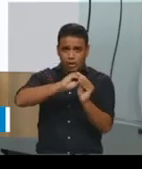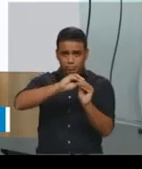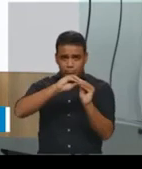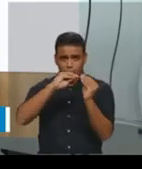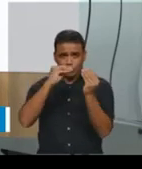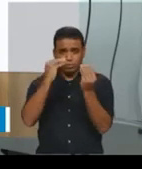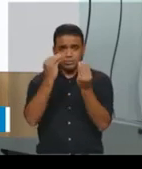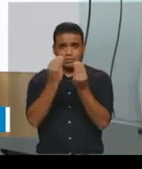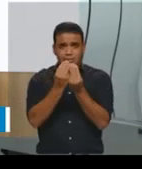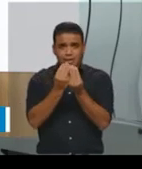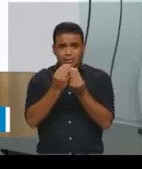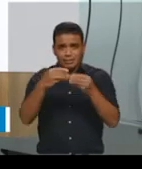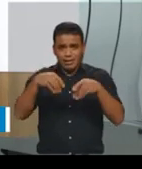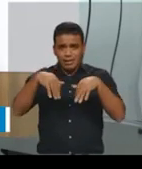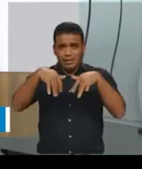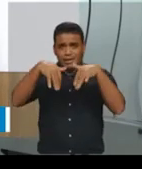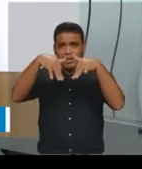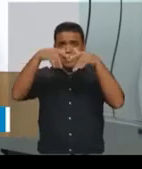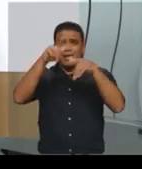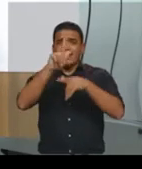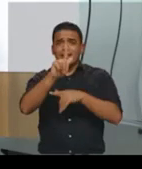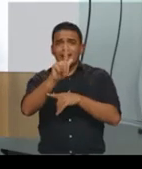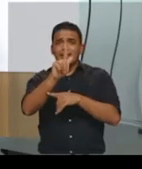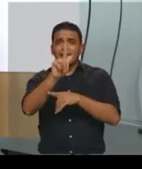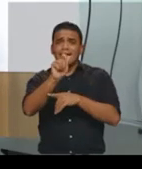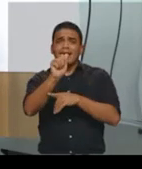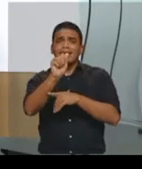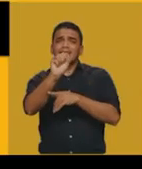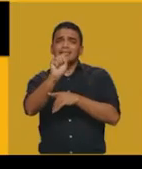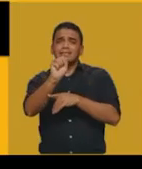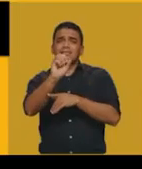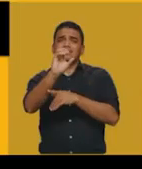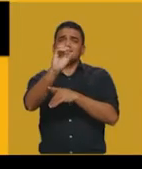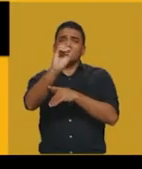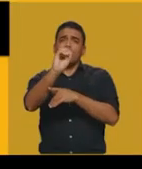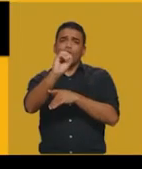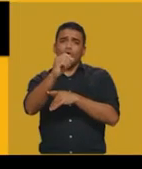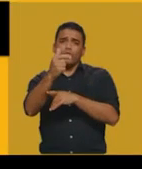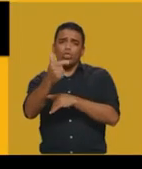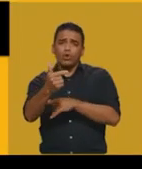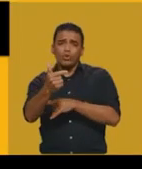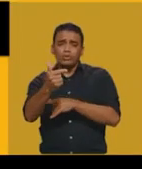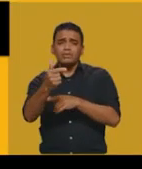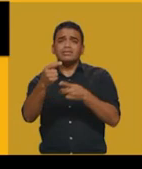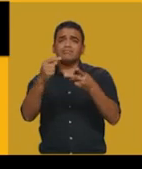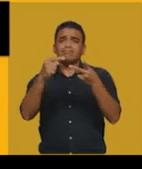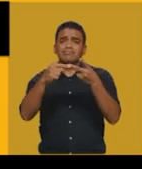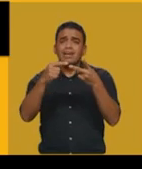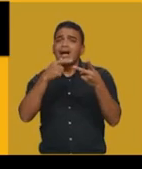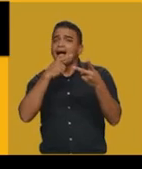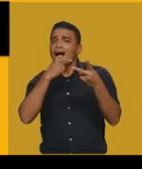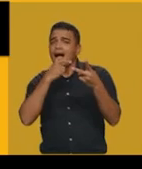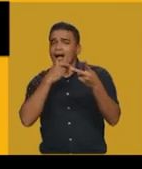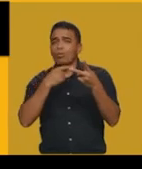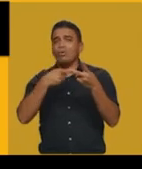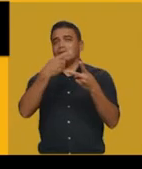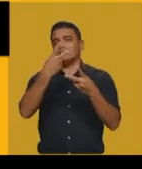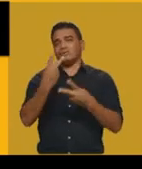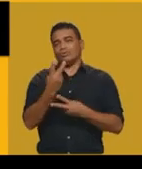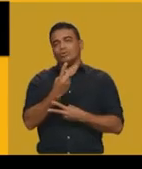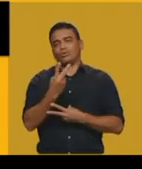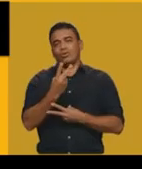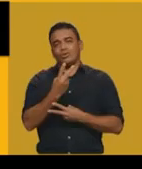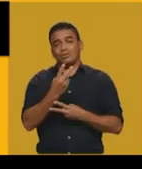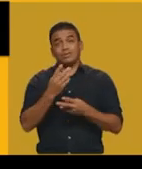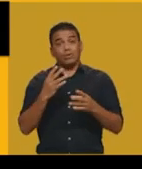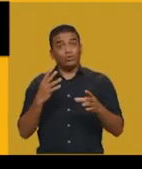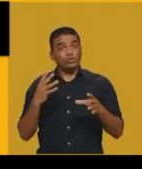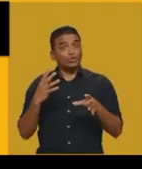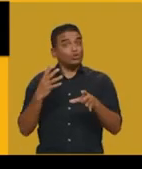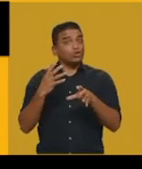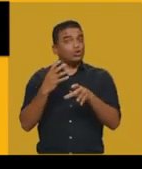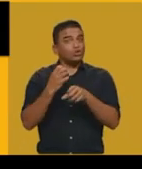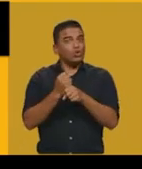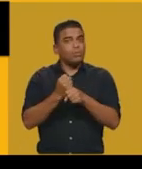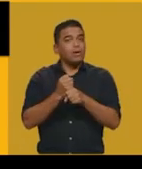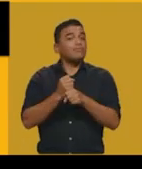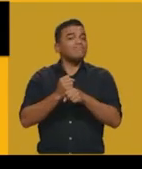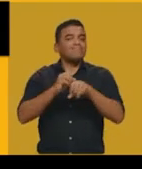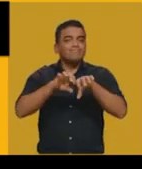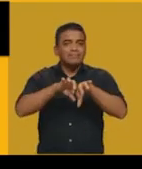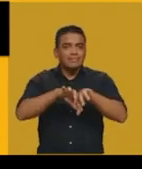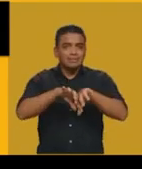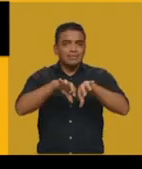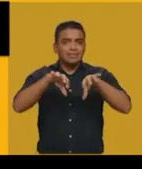formam gás carbônico e água, ok? É interessante vocês lembrarem que aquele mais, ele está ali para